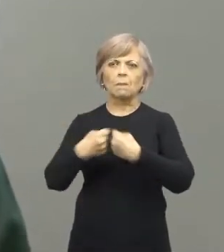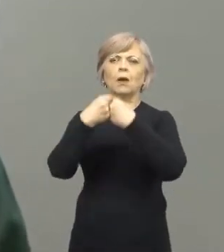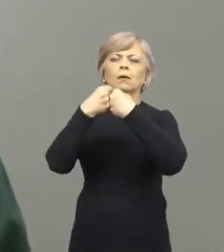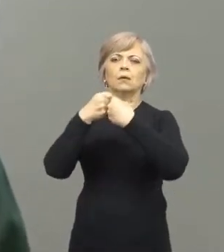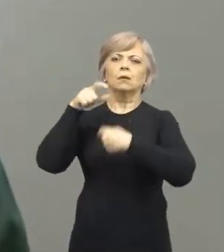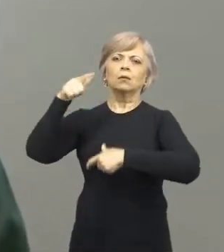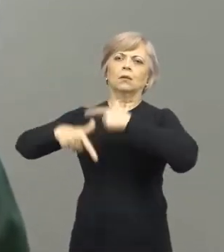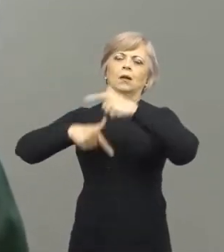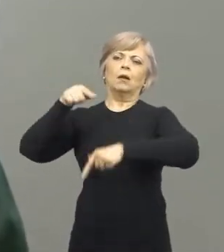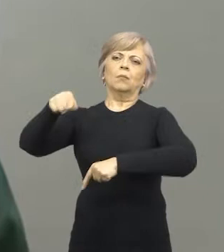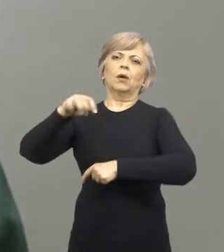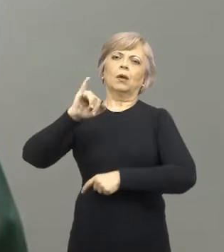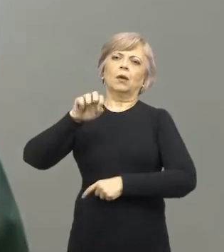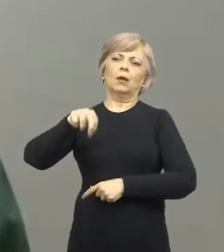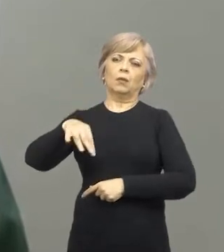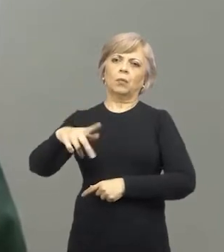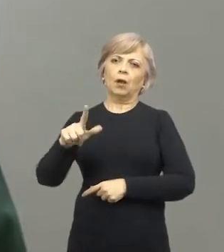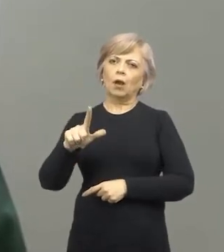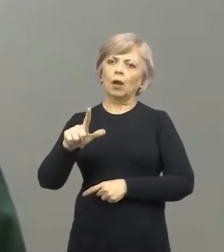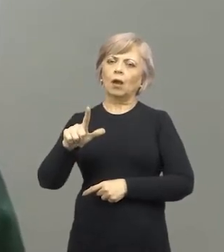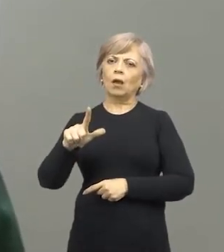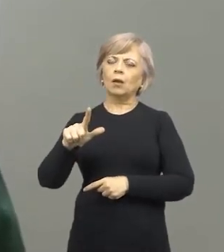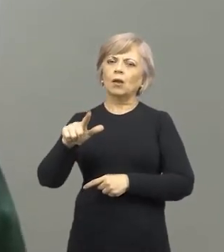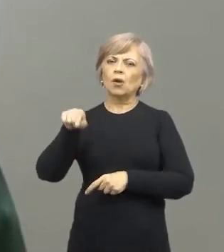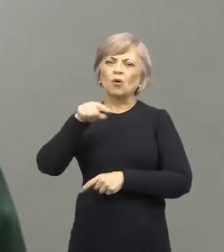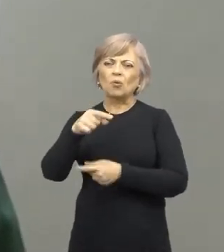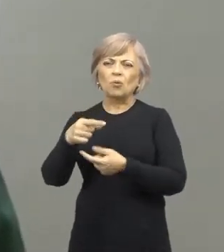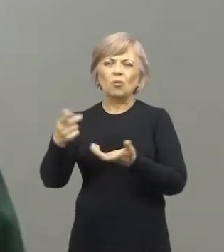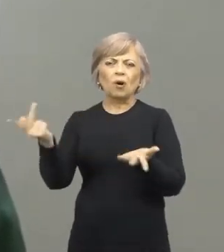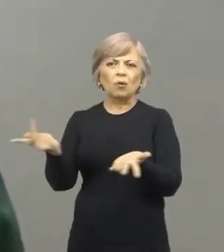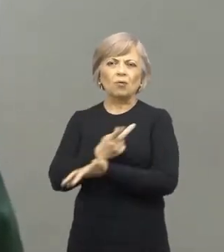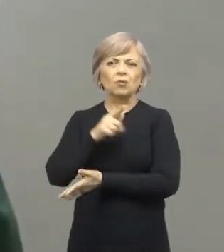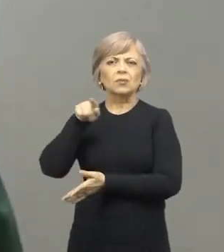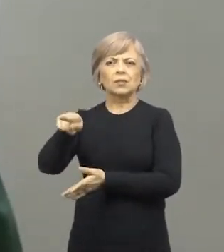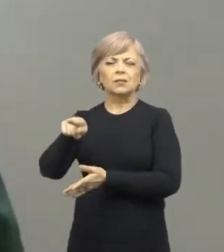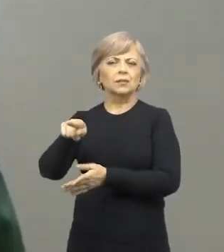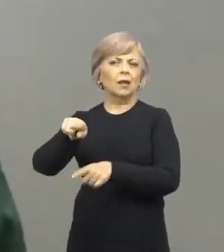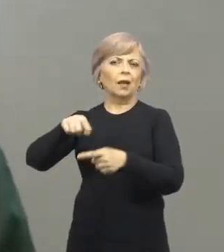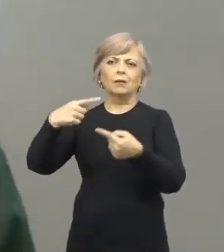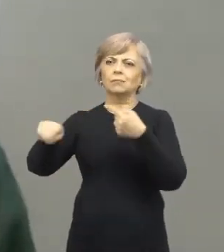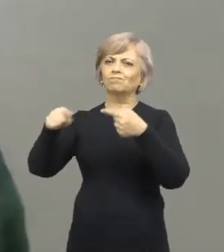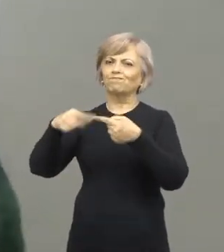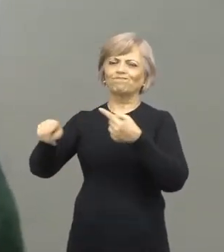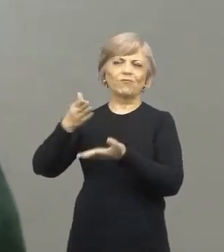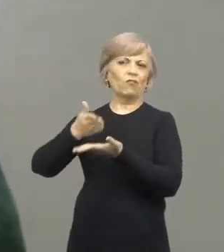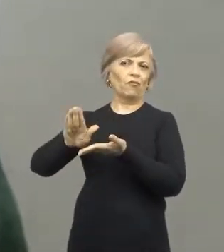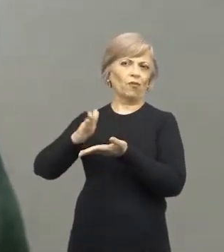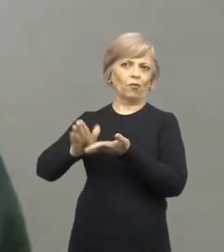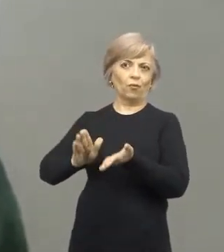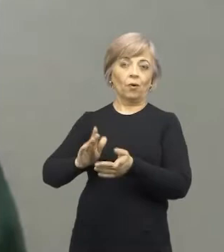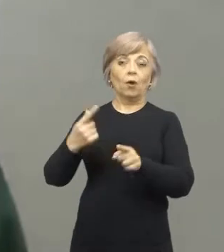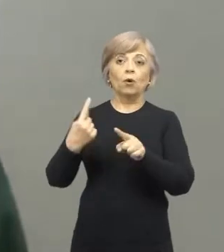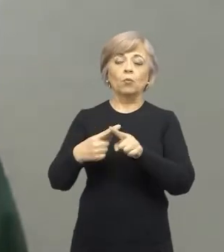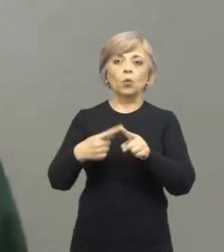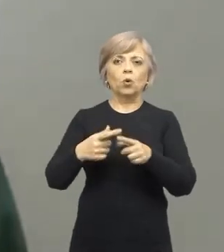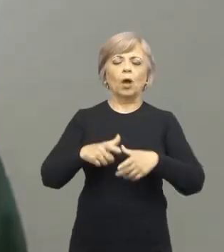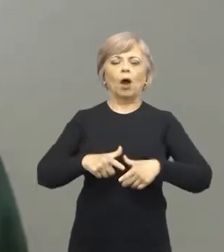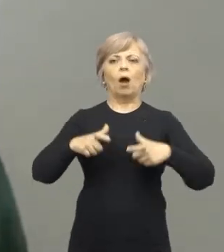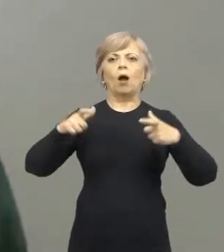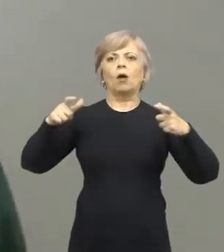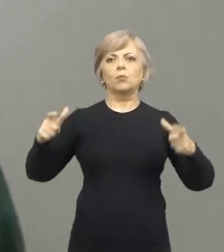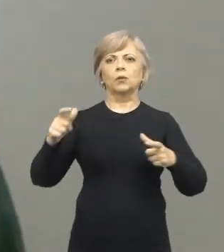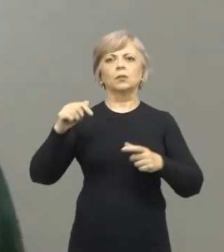do IML com uma atividade completamente diversa da sua atividade fim. Então, além de aumentar o custo